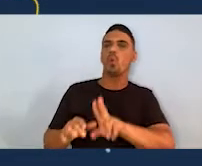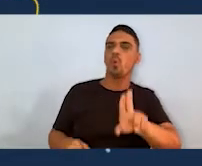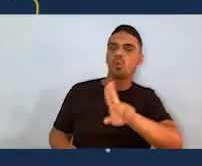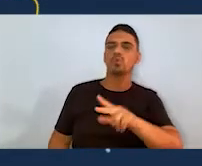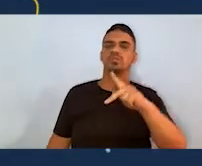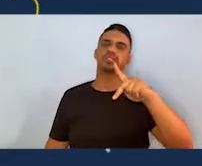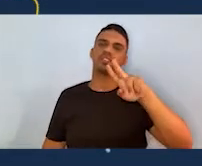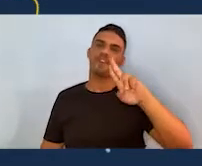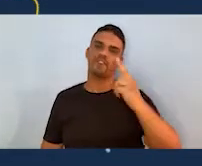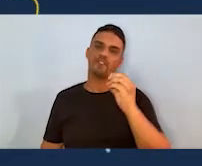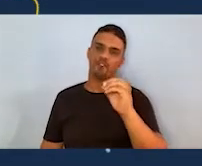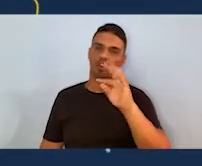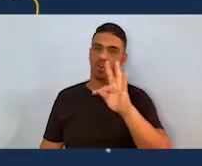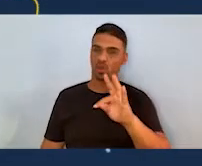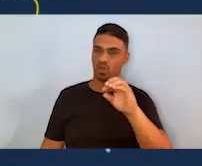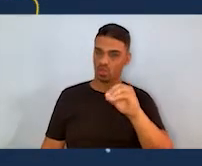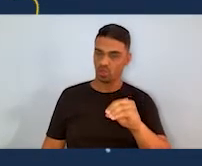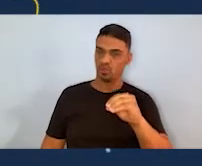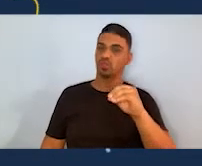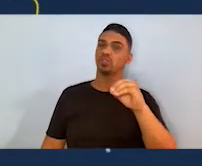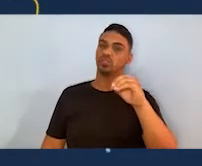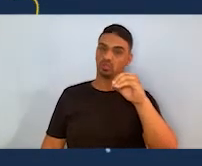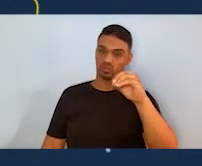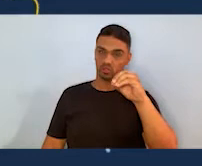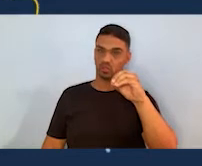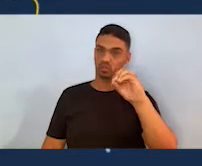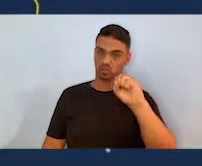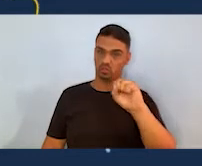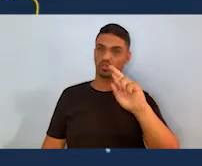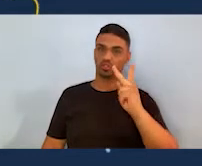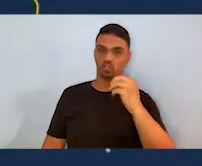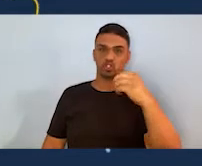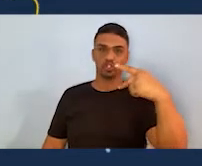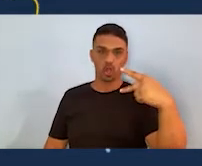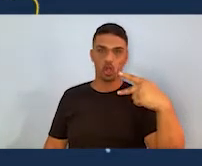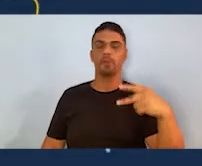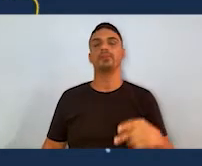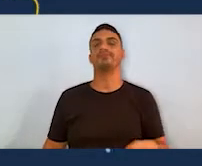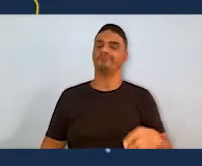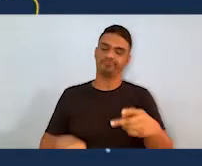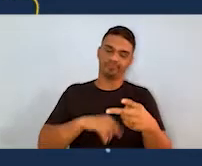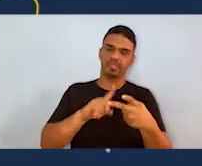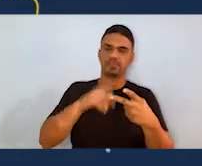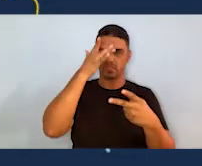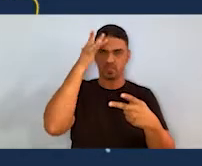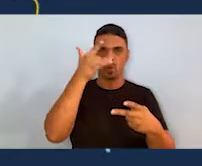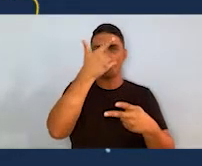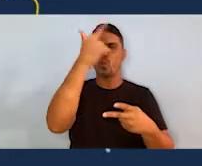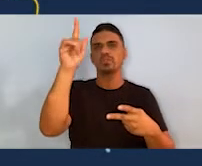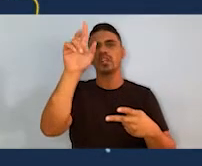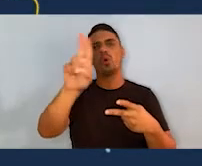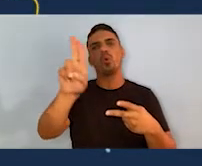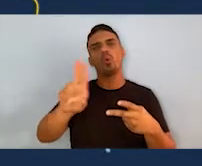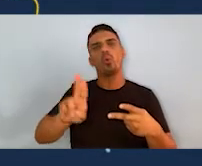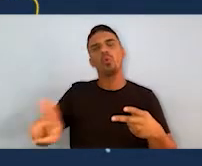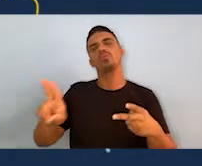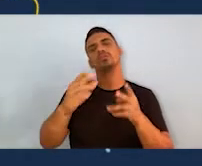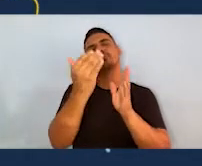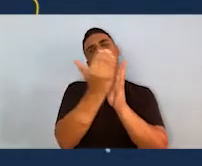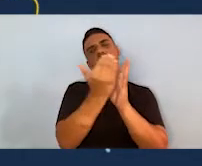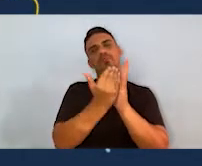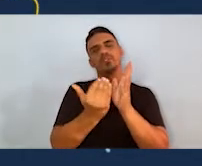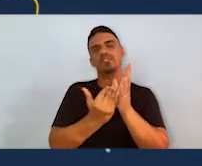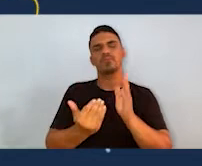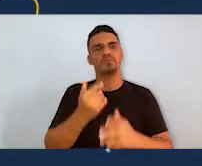tem gente que ainda usa o Paint, os Paints novos estão muito bons, inclusive, para eu que já usava o Paint lá no Windows 3.11, às vezes eu vejo alguém